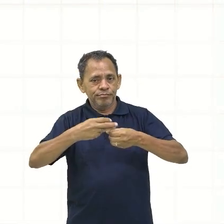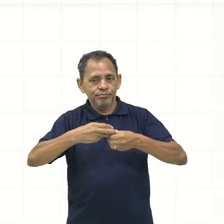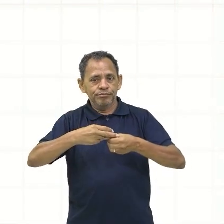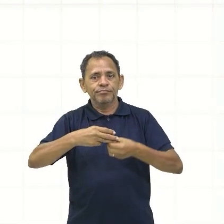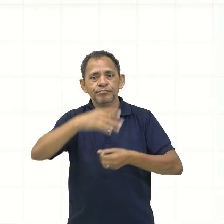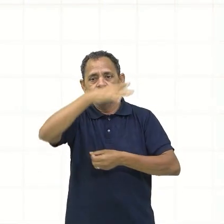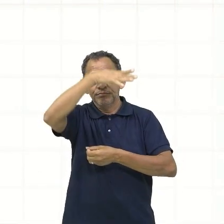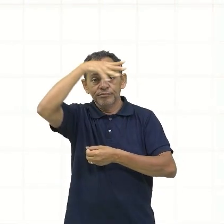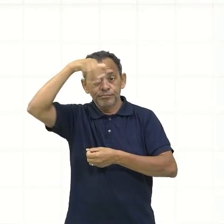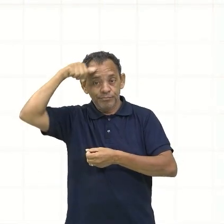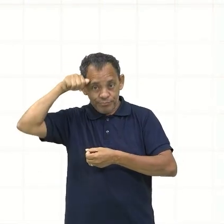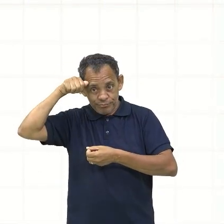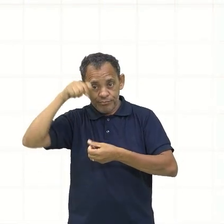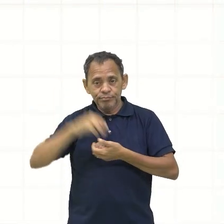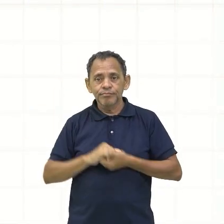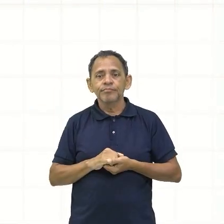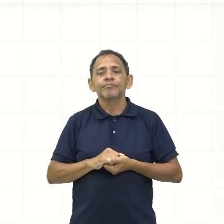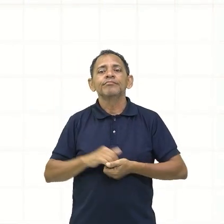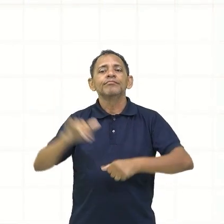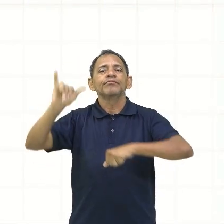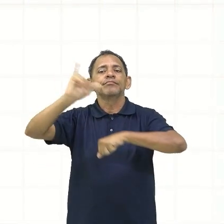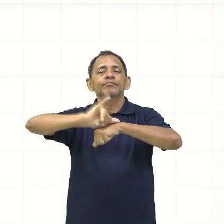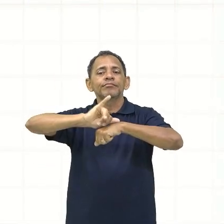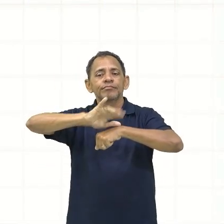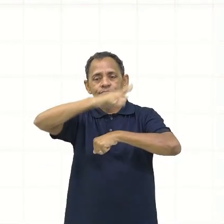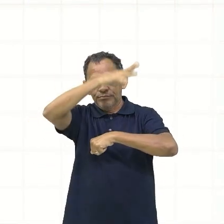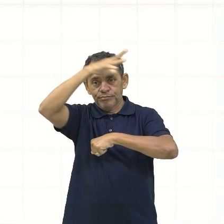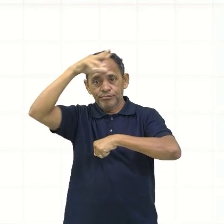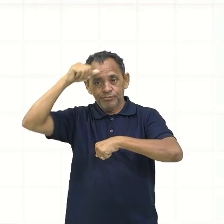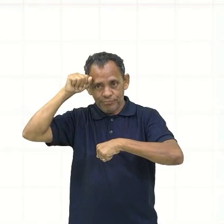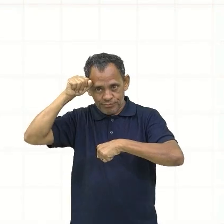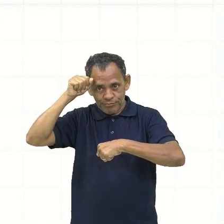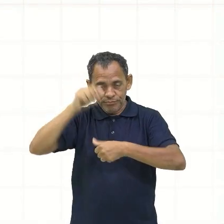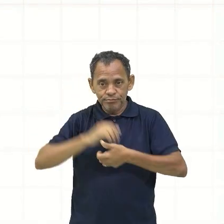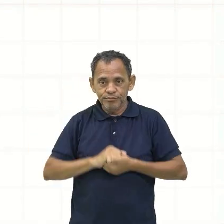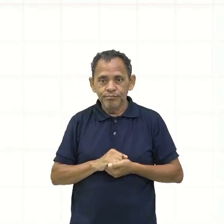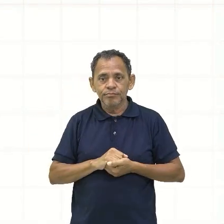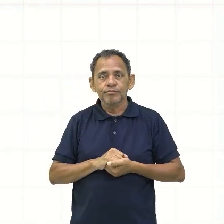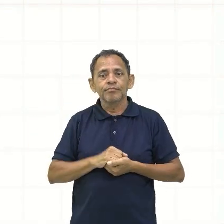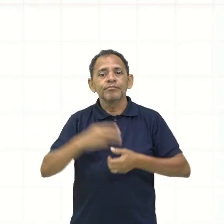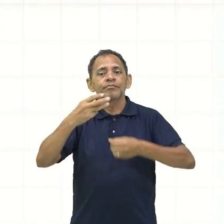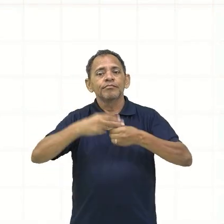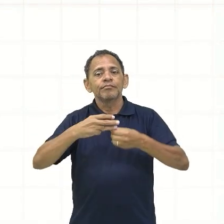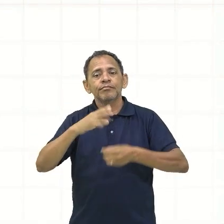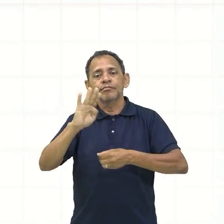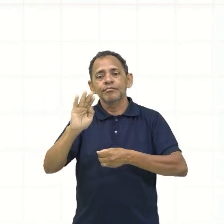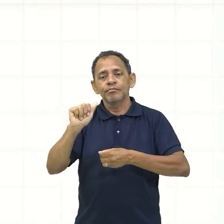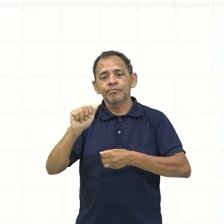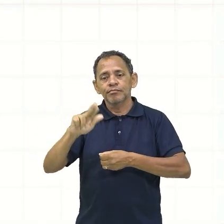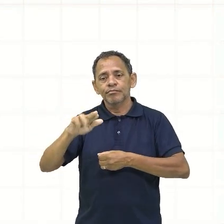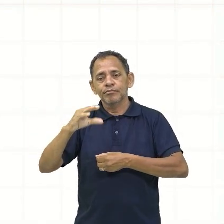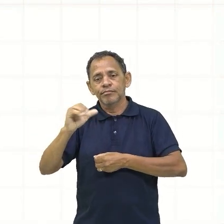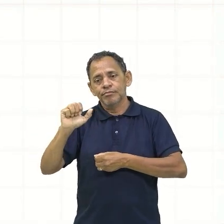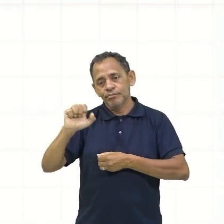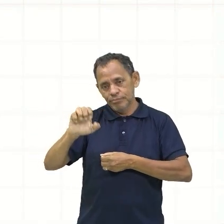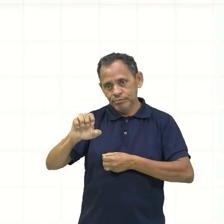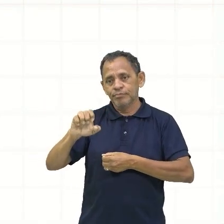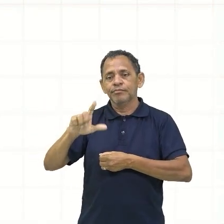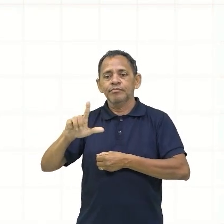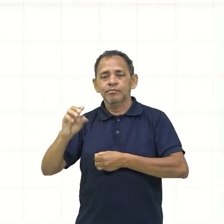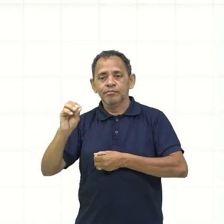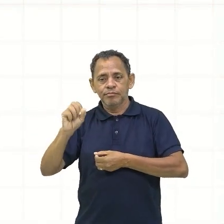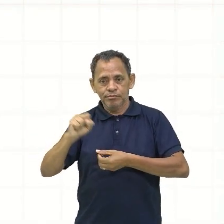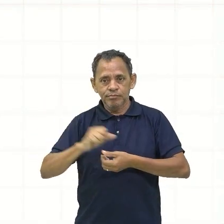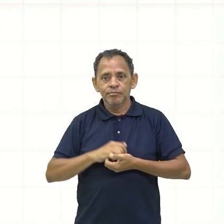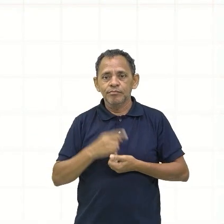está também a nossa capital, Manaus, o município de Barcelos, né, que está